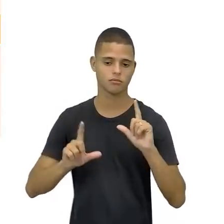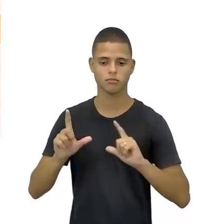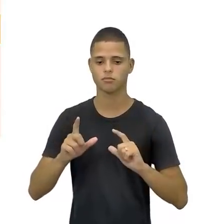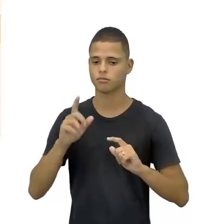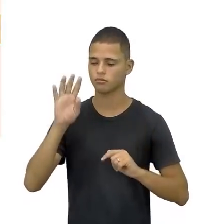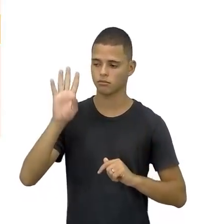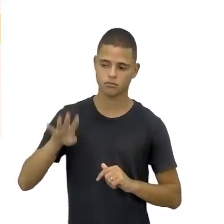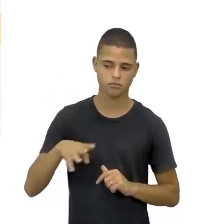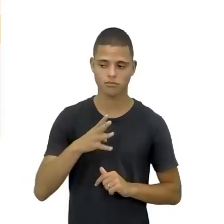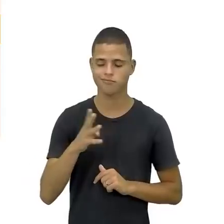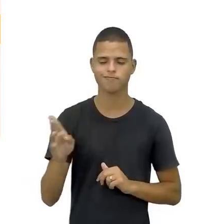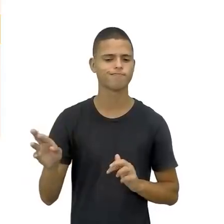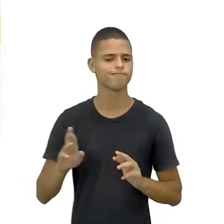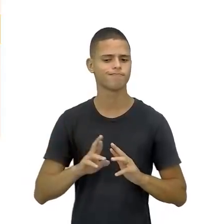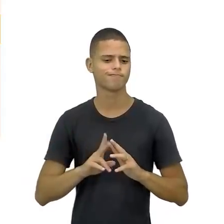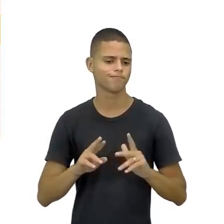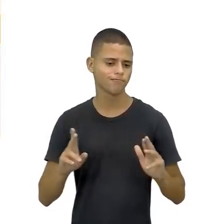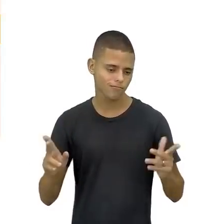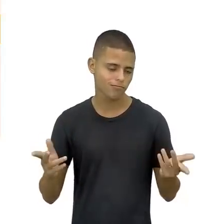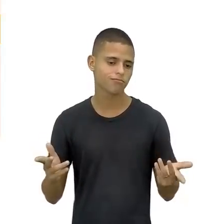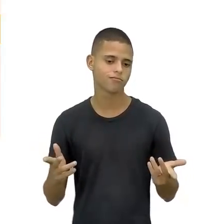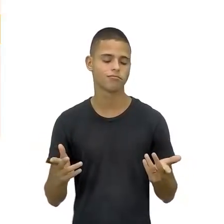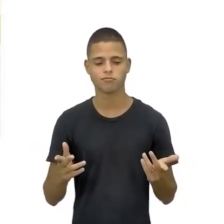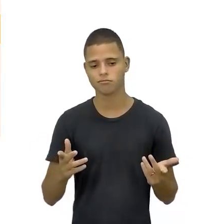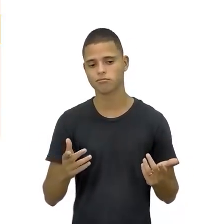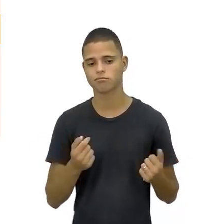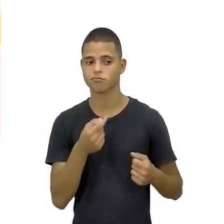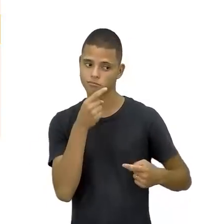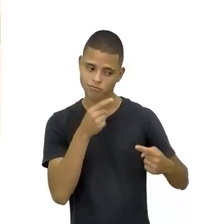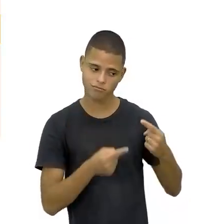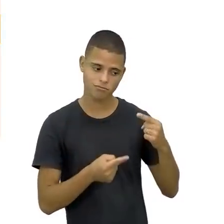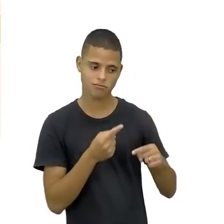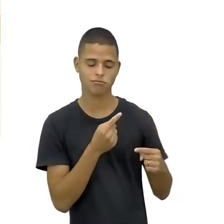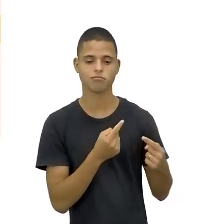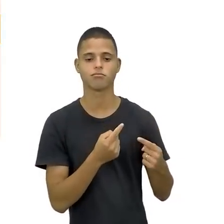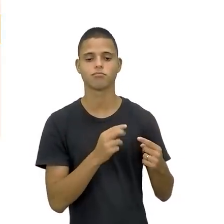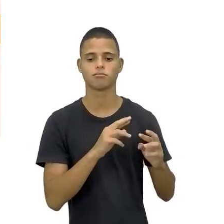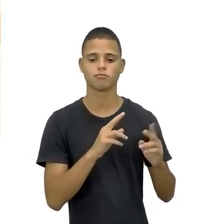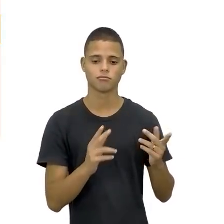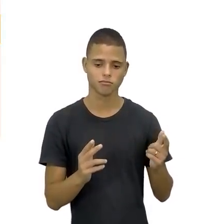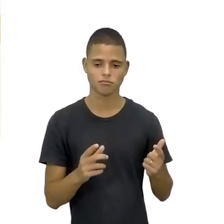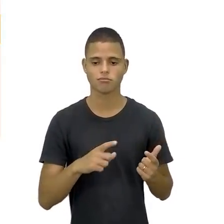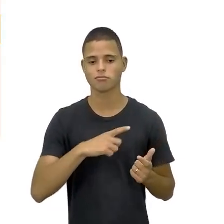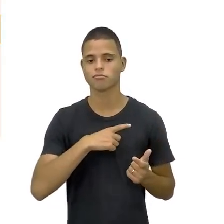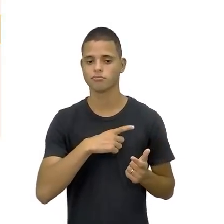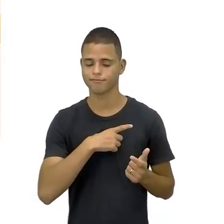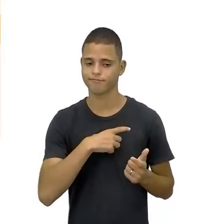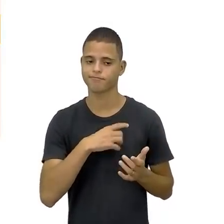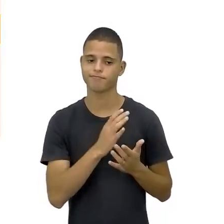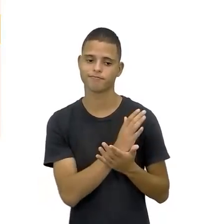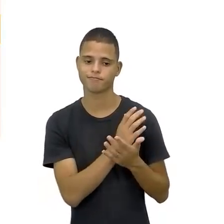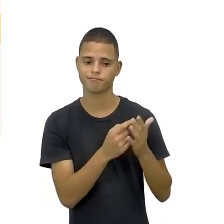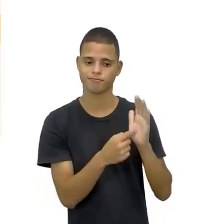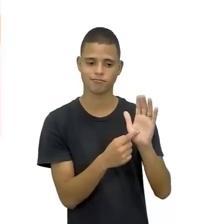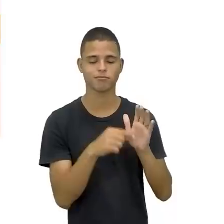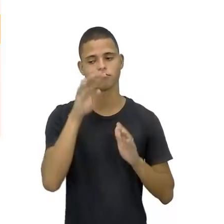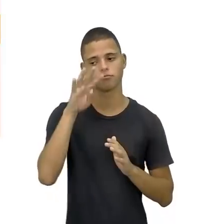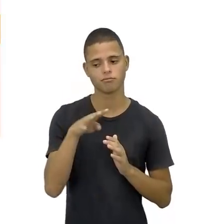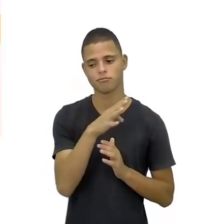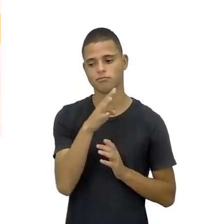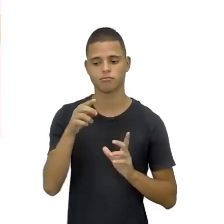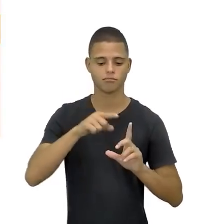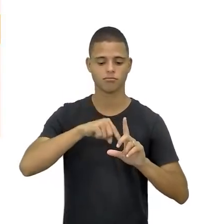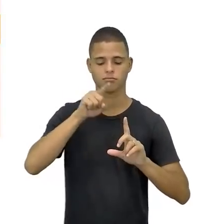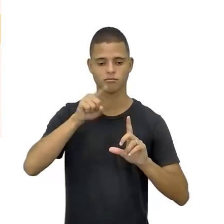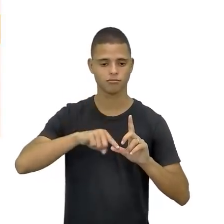de gráficos. É como eu disse, na argumentação, muitas vezes o argumento de dados da realidade apresentam essas tabelas, esses gráficos,